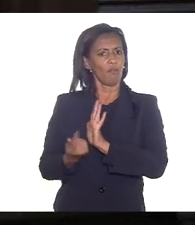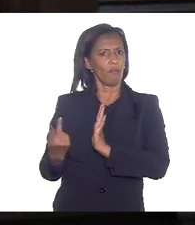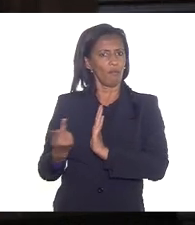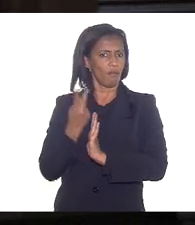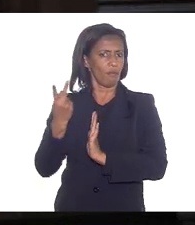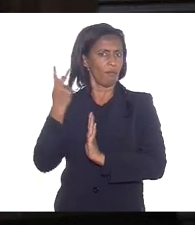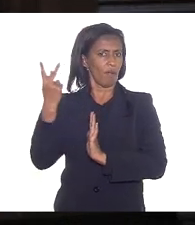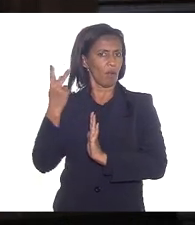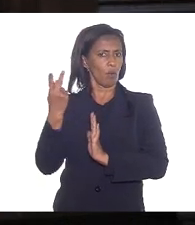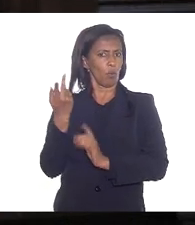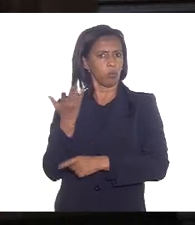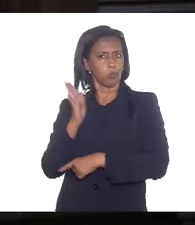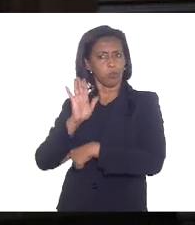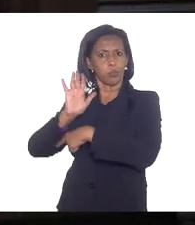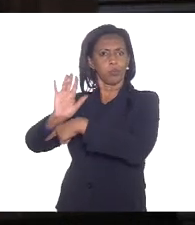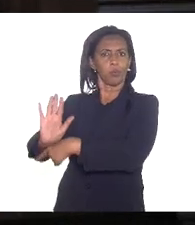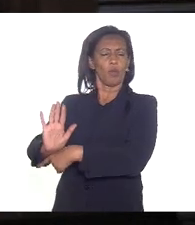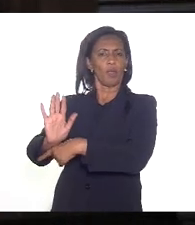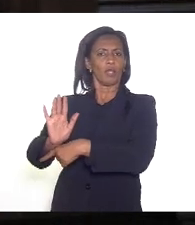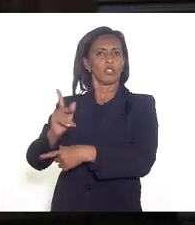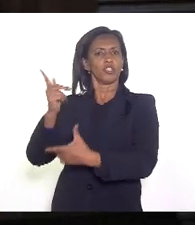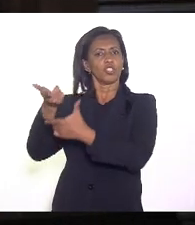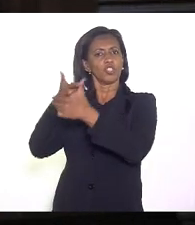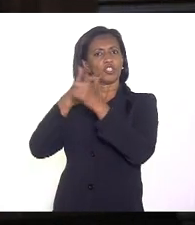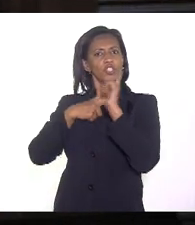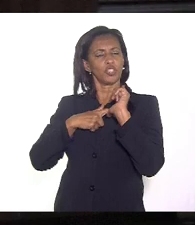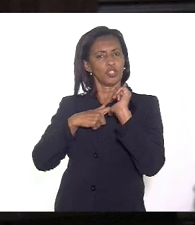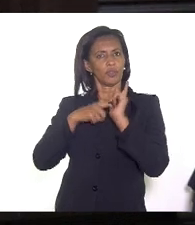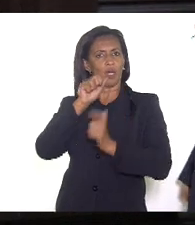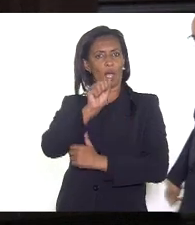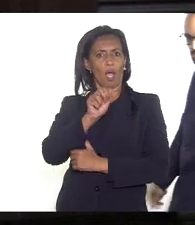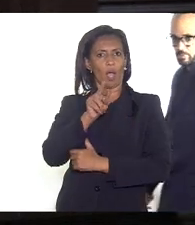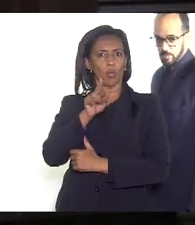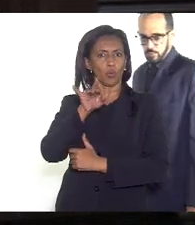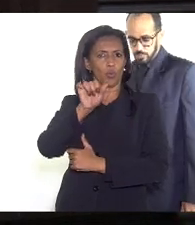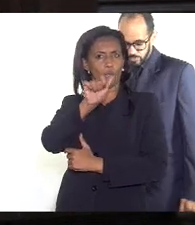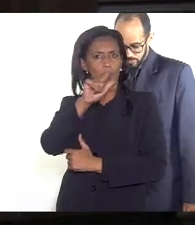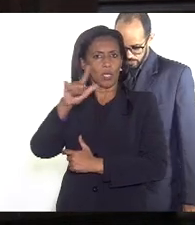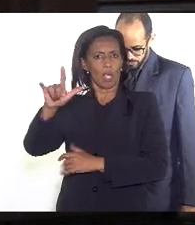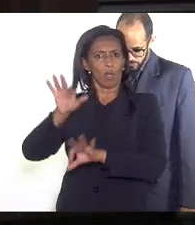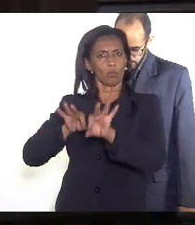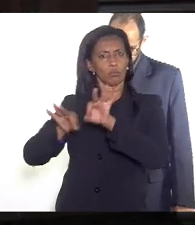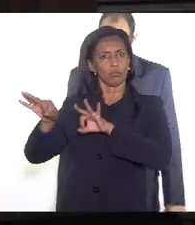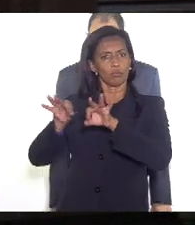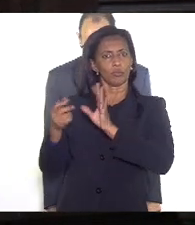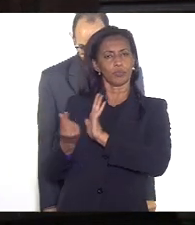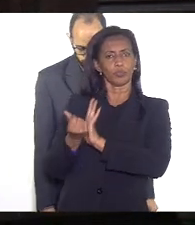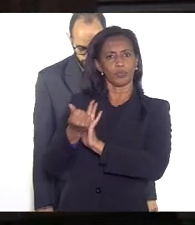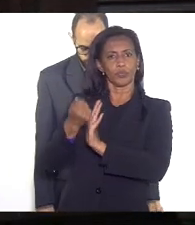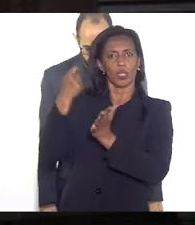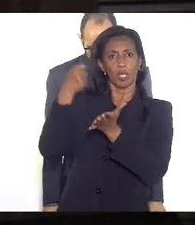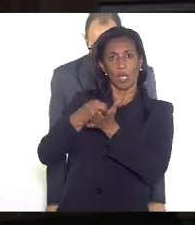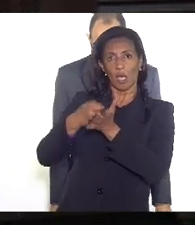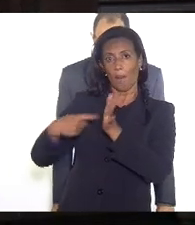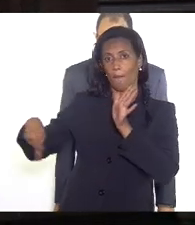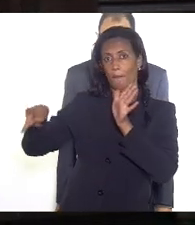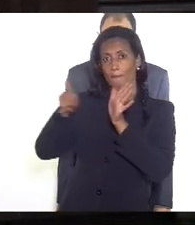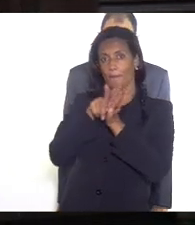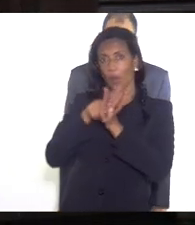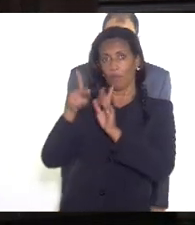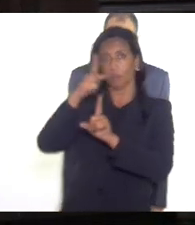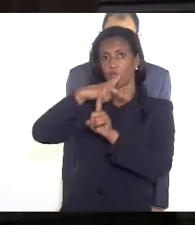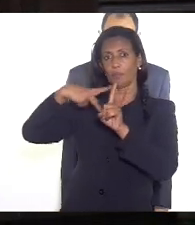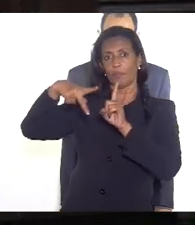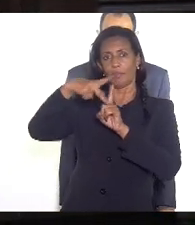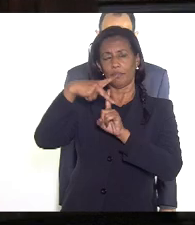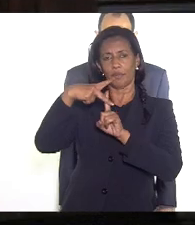para cobertura de Déficit authorial no plano financeiro do regime próprio de